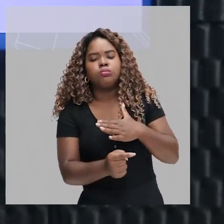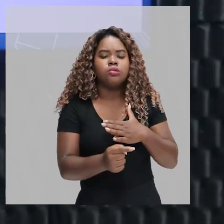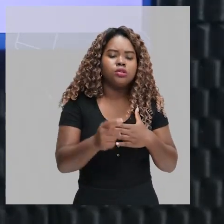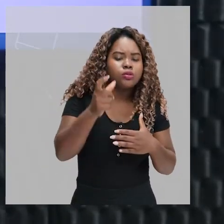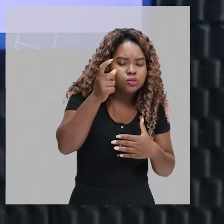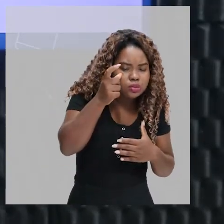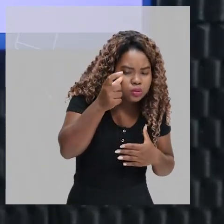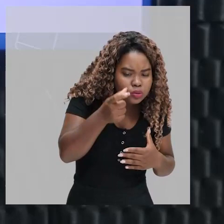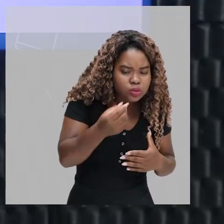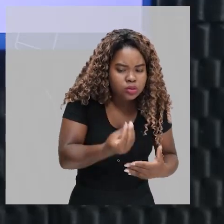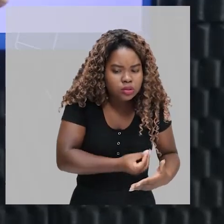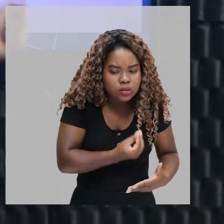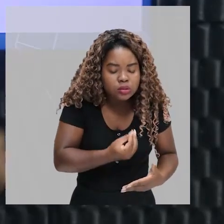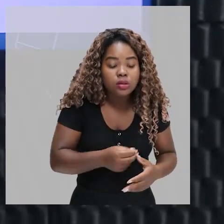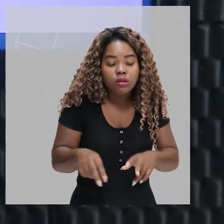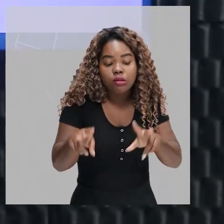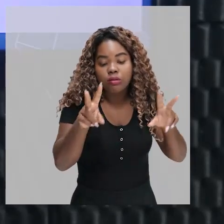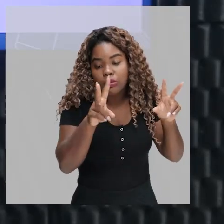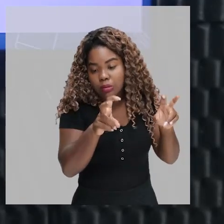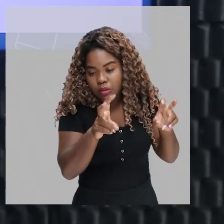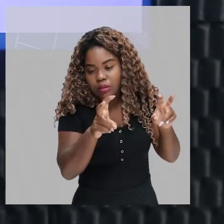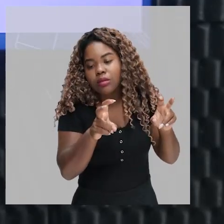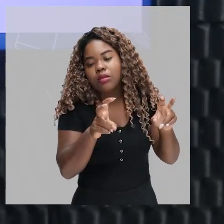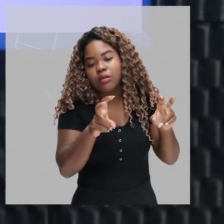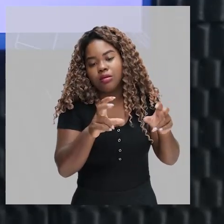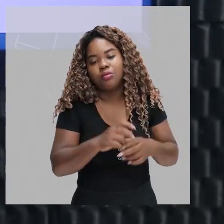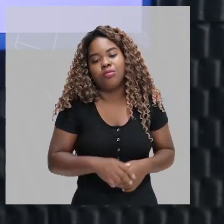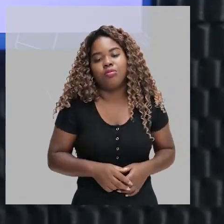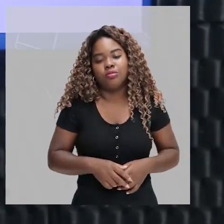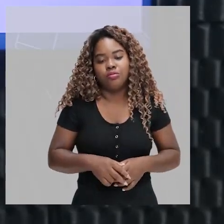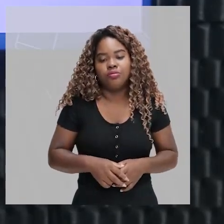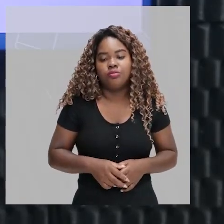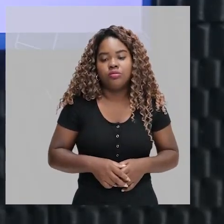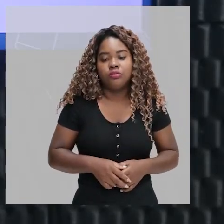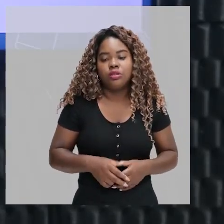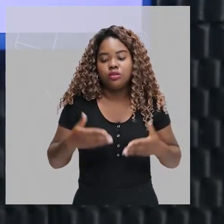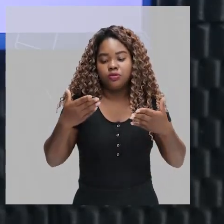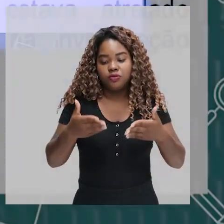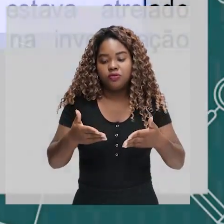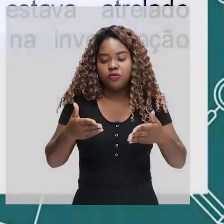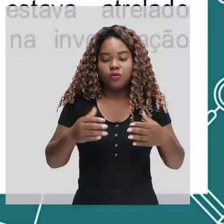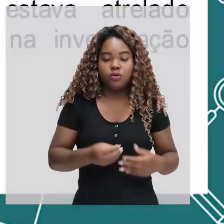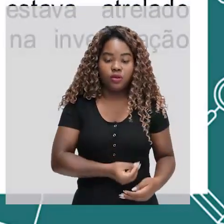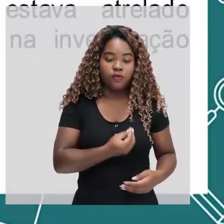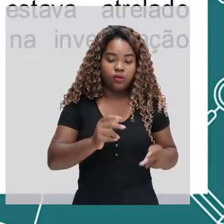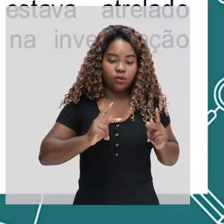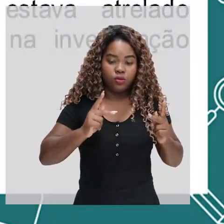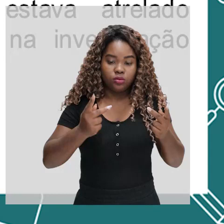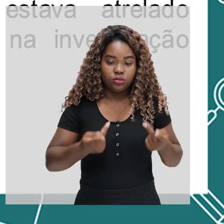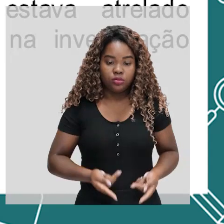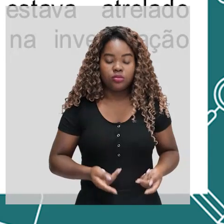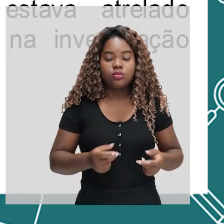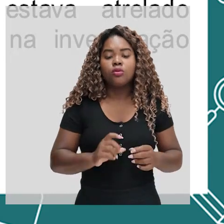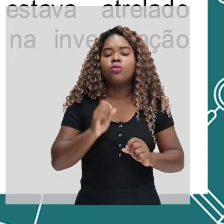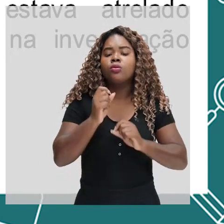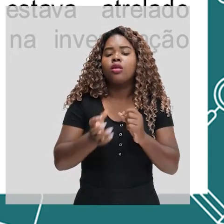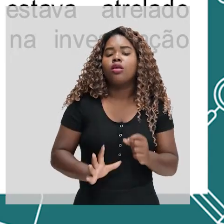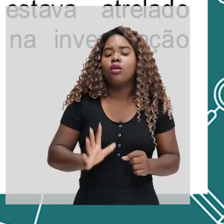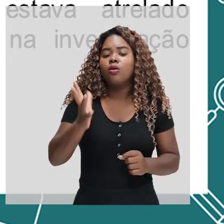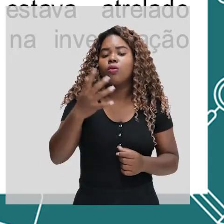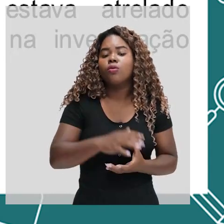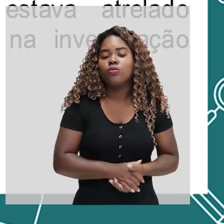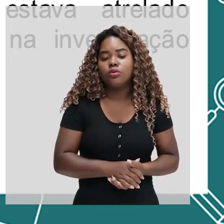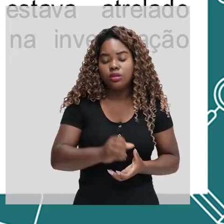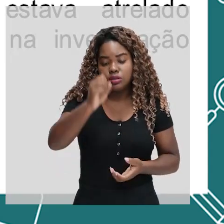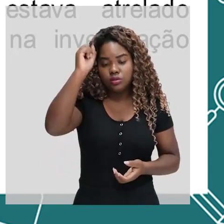da Vida em temas que permeiam a fragilidade humana Tá bom o que que acontece no mundo nessa época